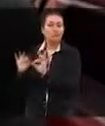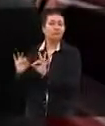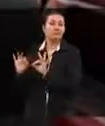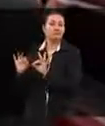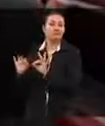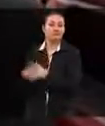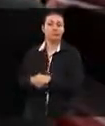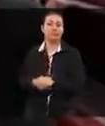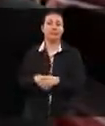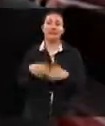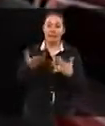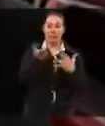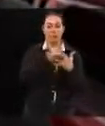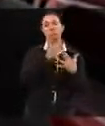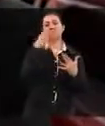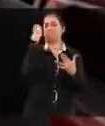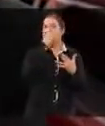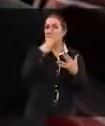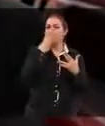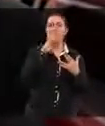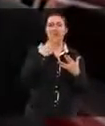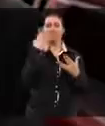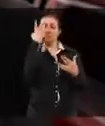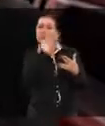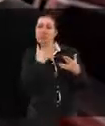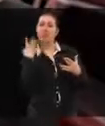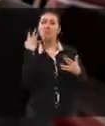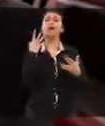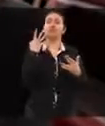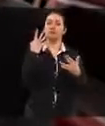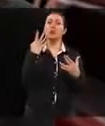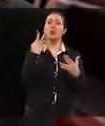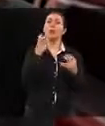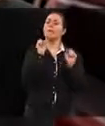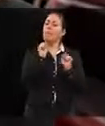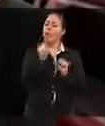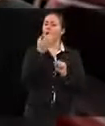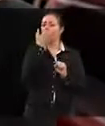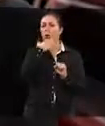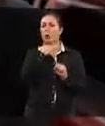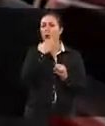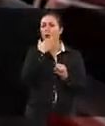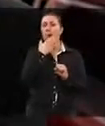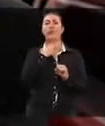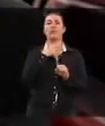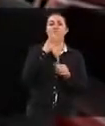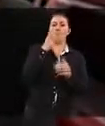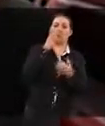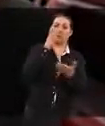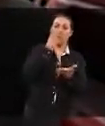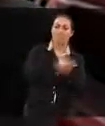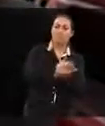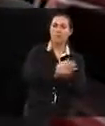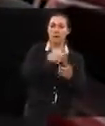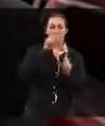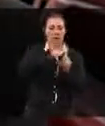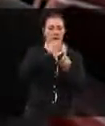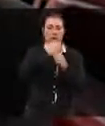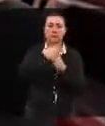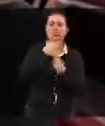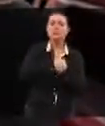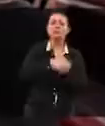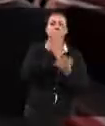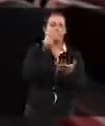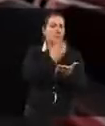novamente. Então, quando a gente se alimenta a cada 3 ou 4 horas, e nem que a gente coma meia banana, 1/4